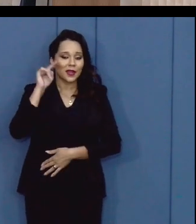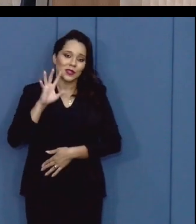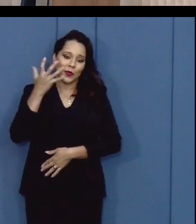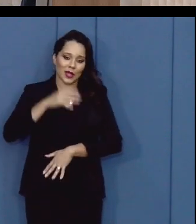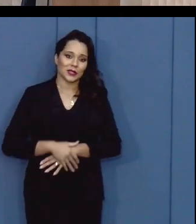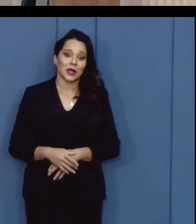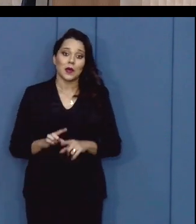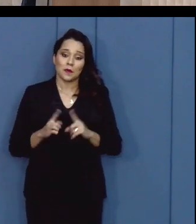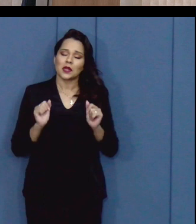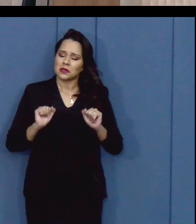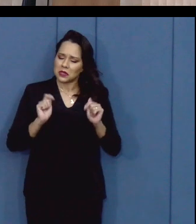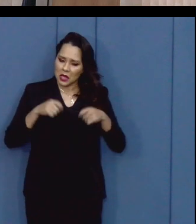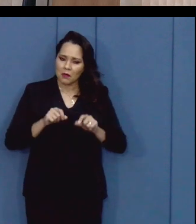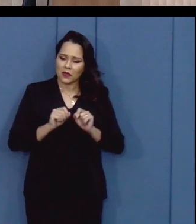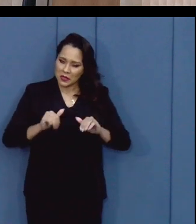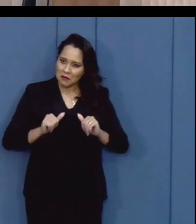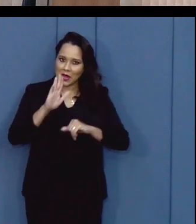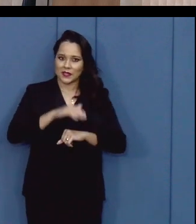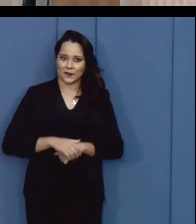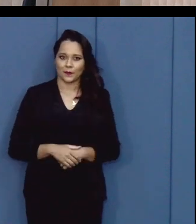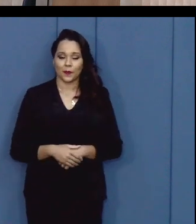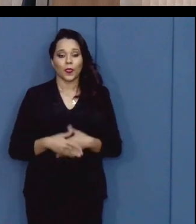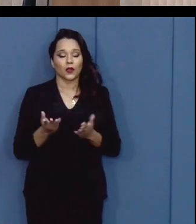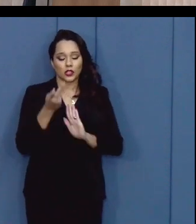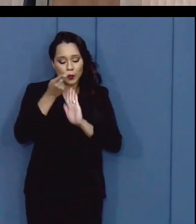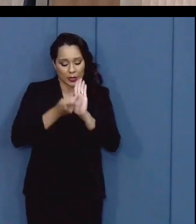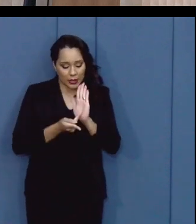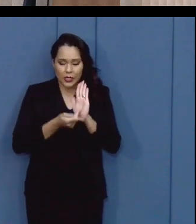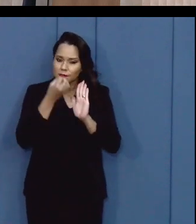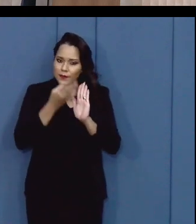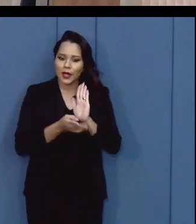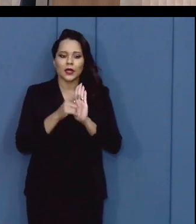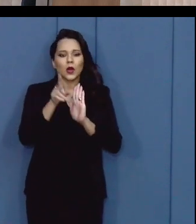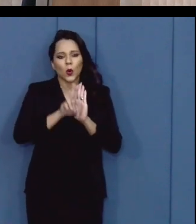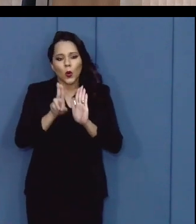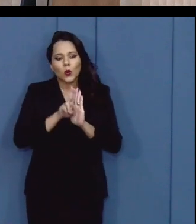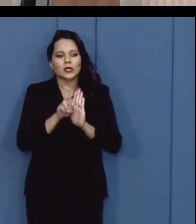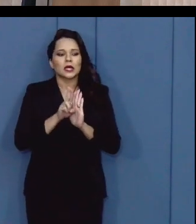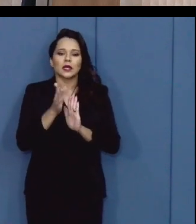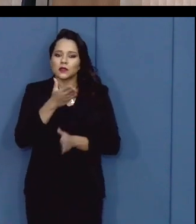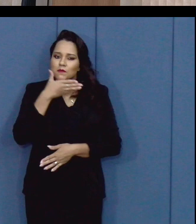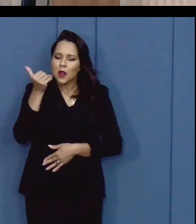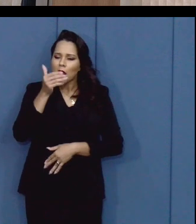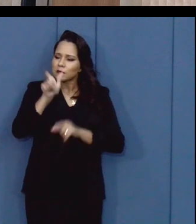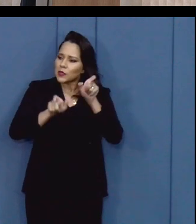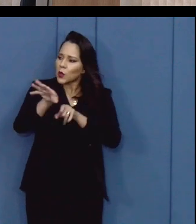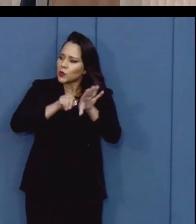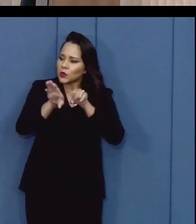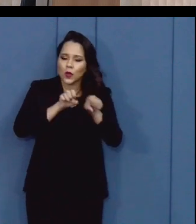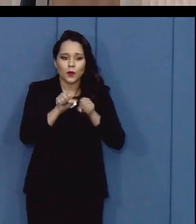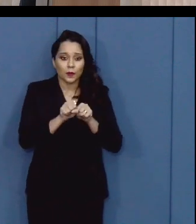que isso acontece, mas a gente ainda pode fazer mais, né? Na medida em que a gente se planeja bem, na medida em que a gente se utiliza das melhores pessoas